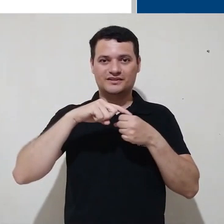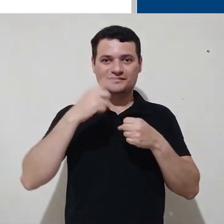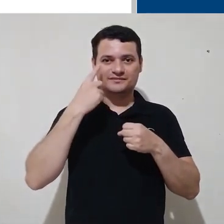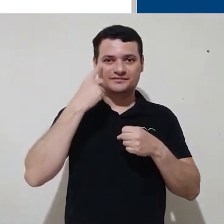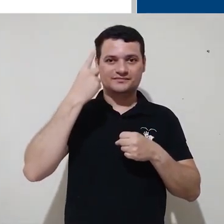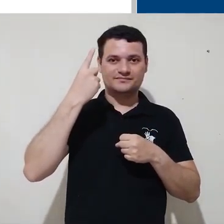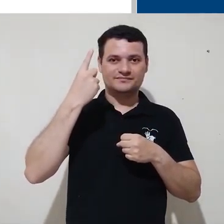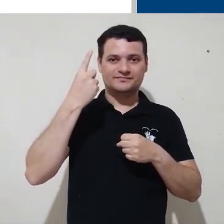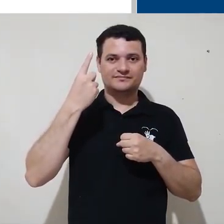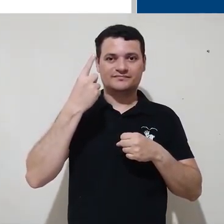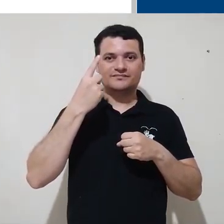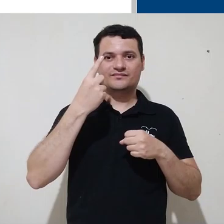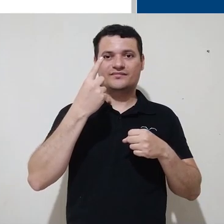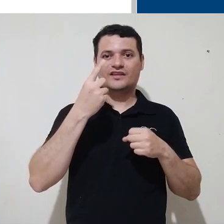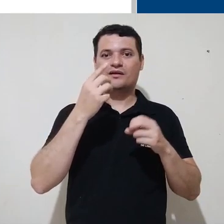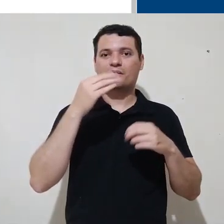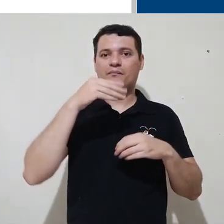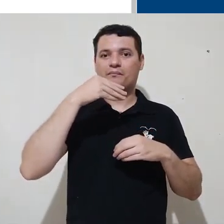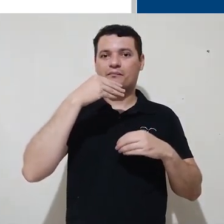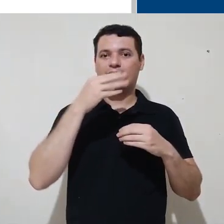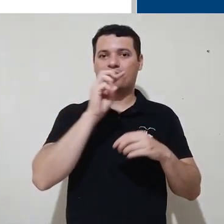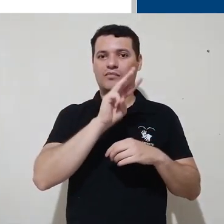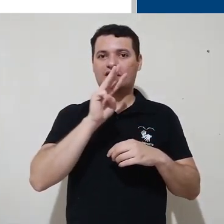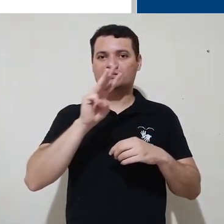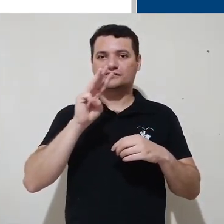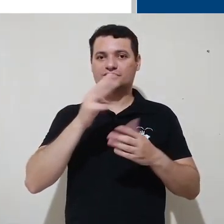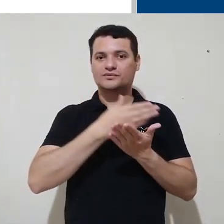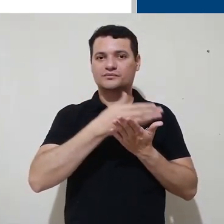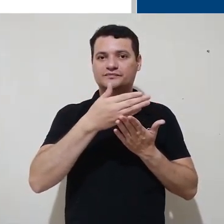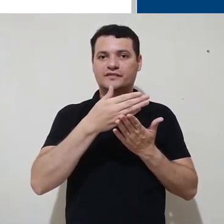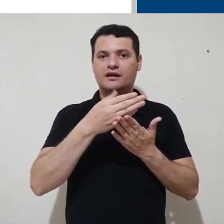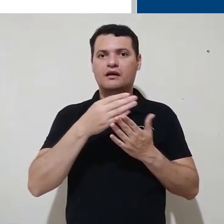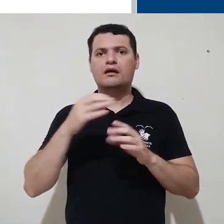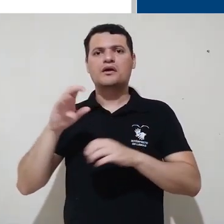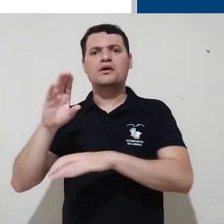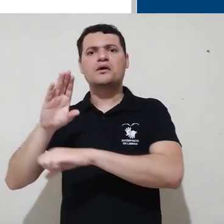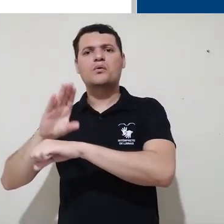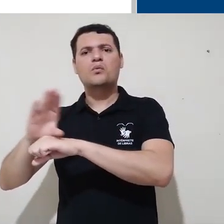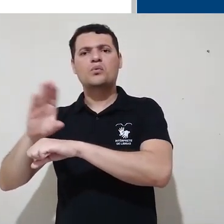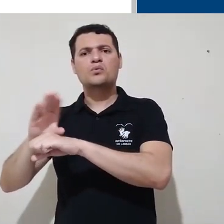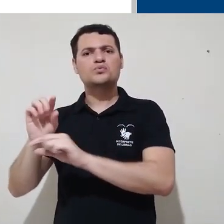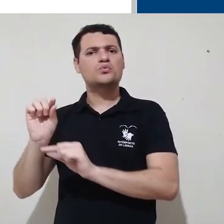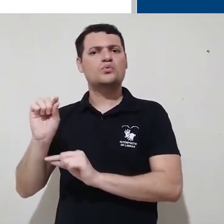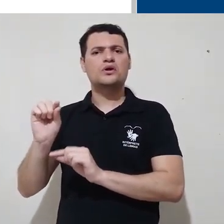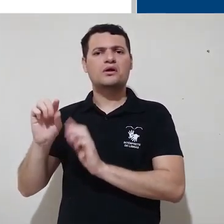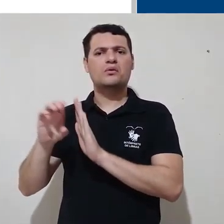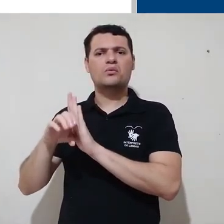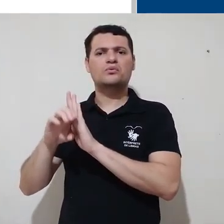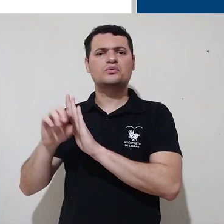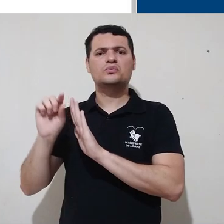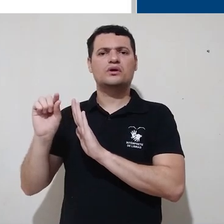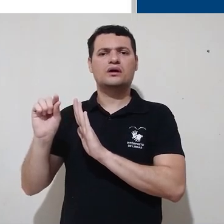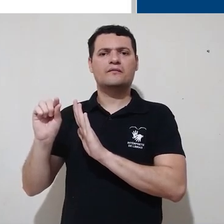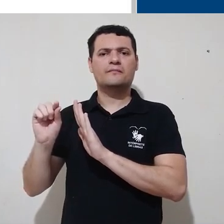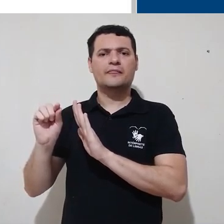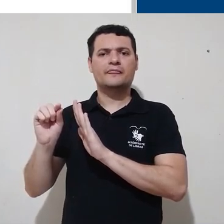G1 a minha página inicial o recurso seria um